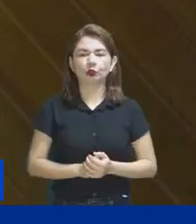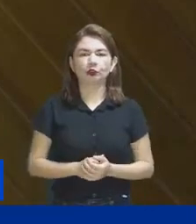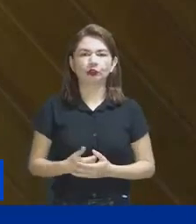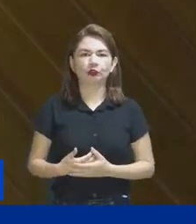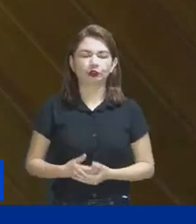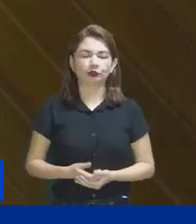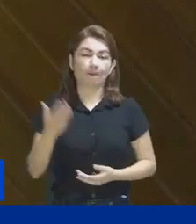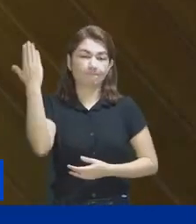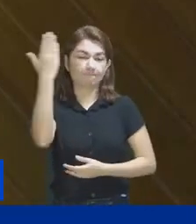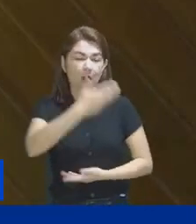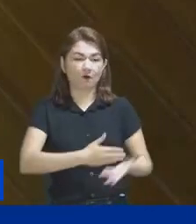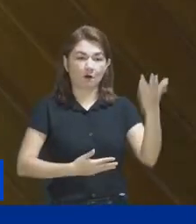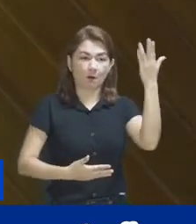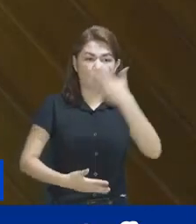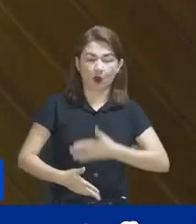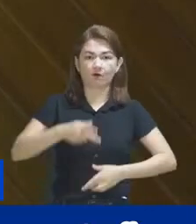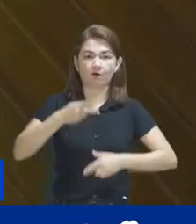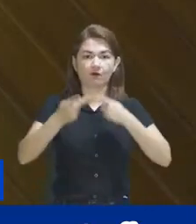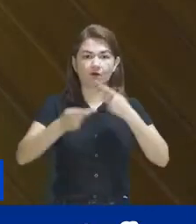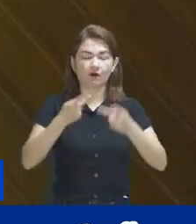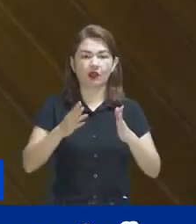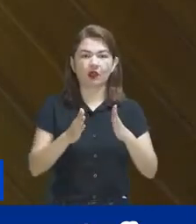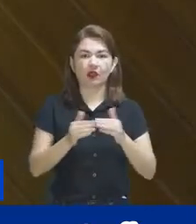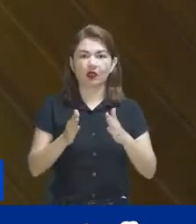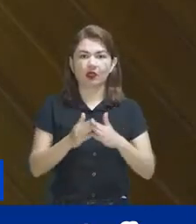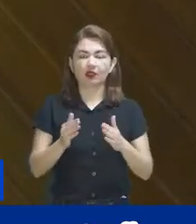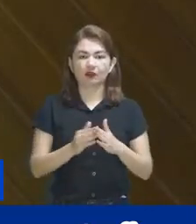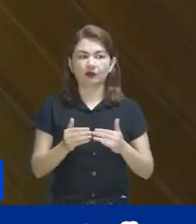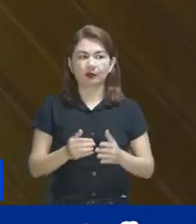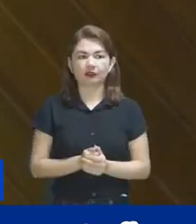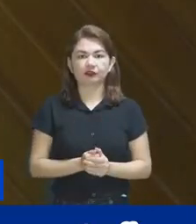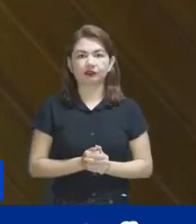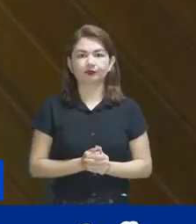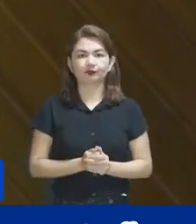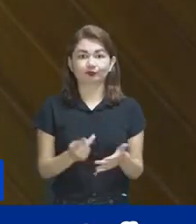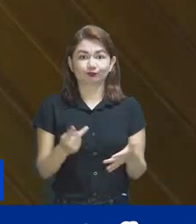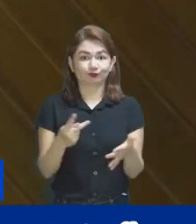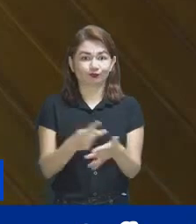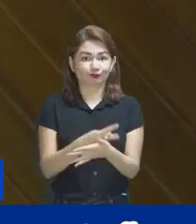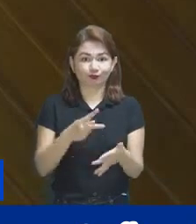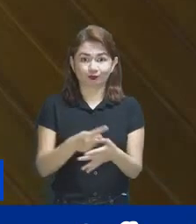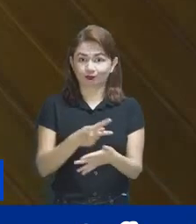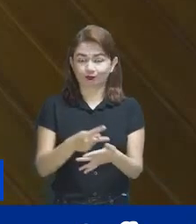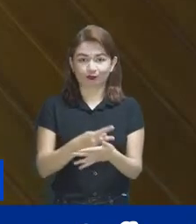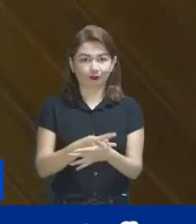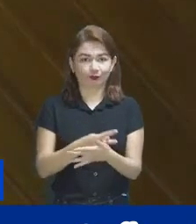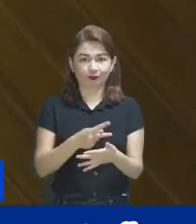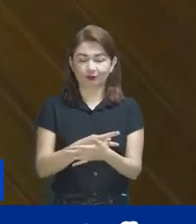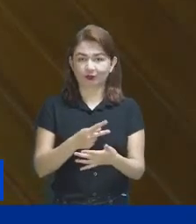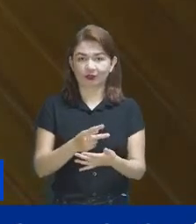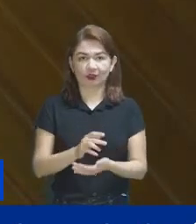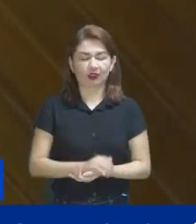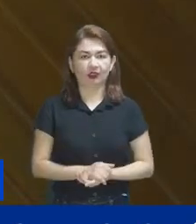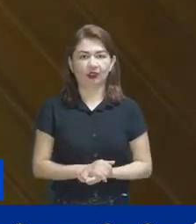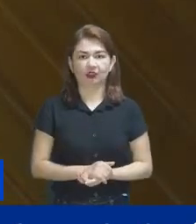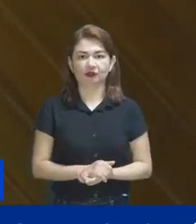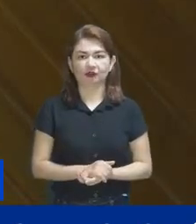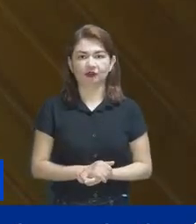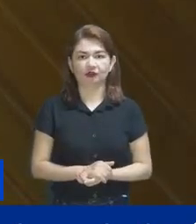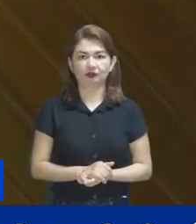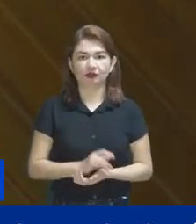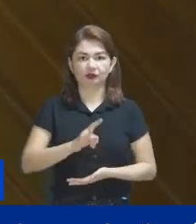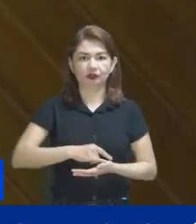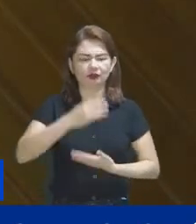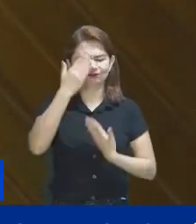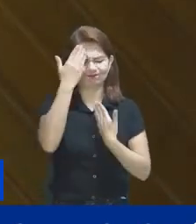aqui, ele pede a improcedência, seja da AIGE, seja da própria representação. E aqui, Excelência,